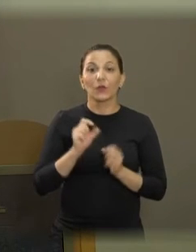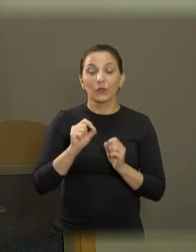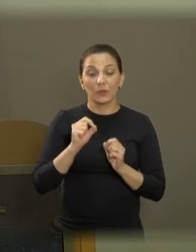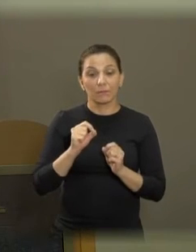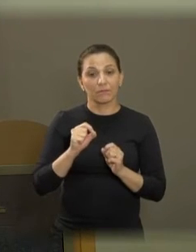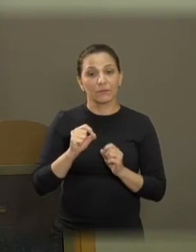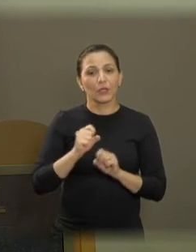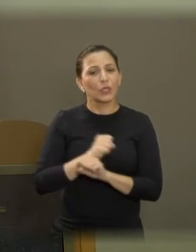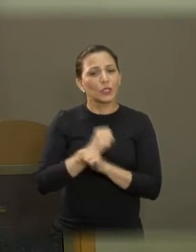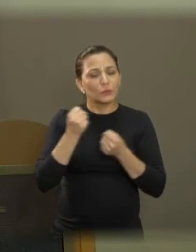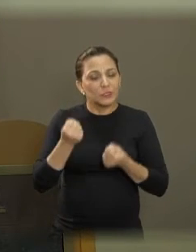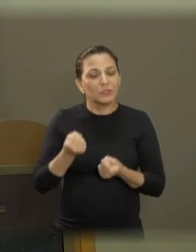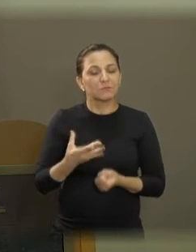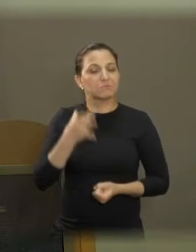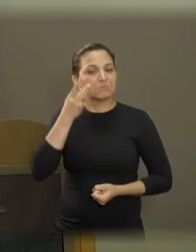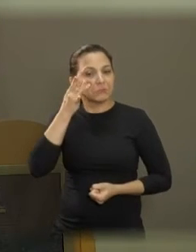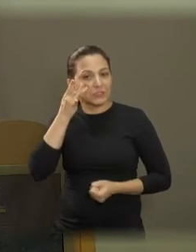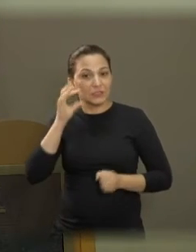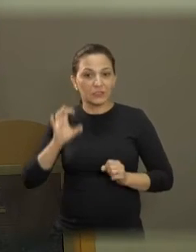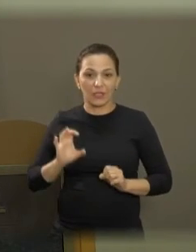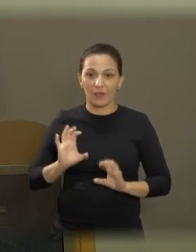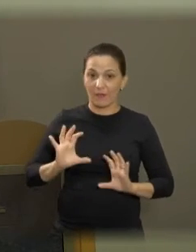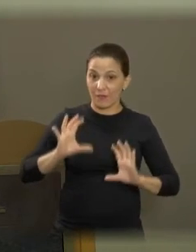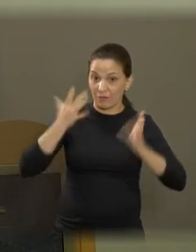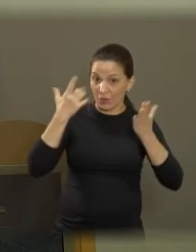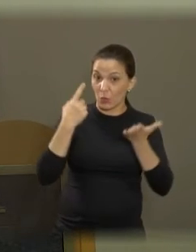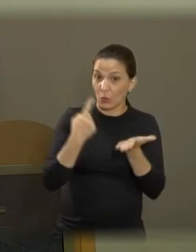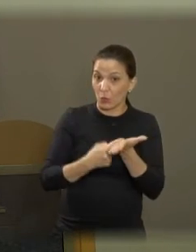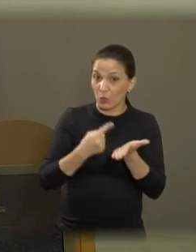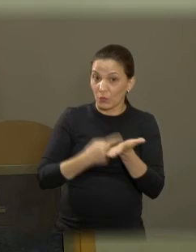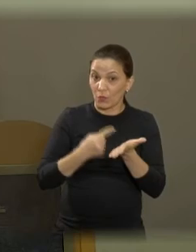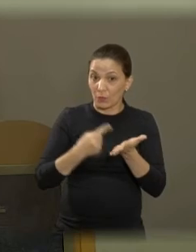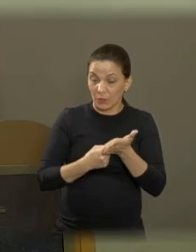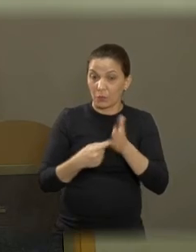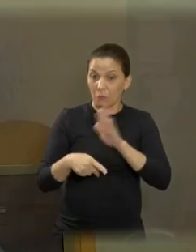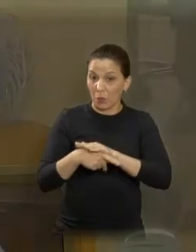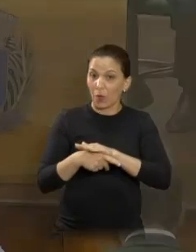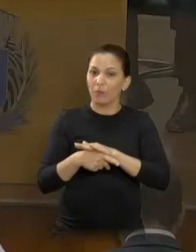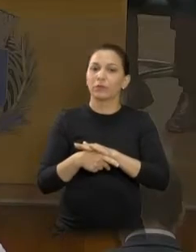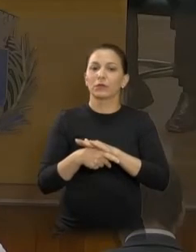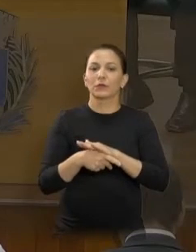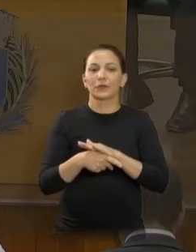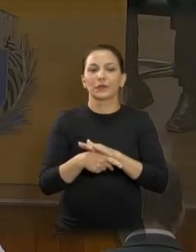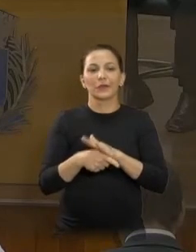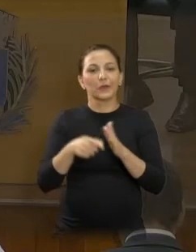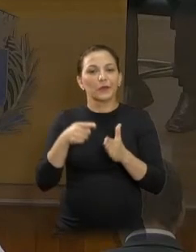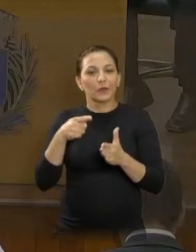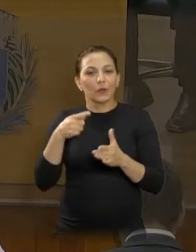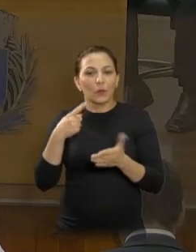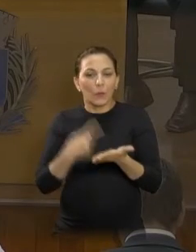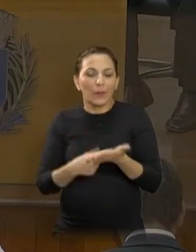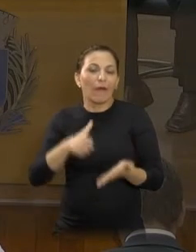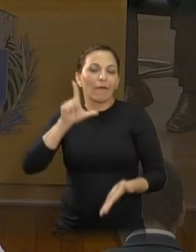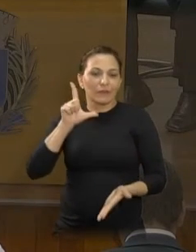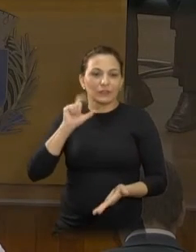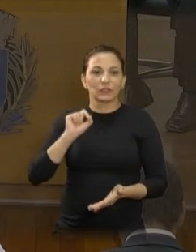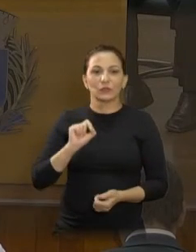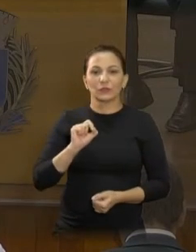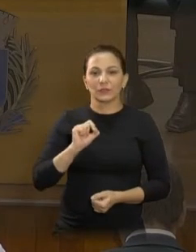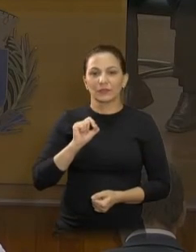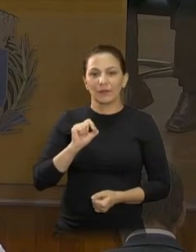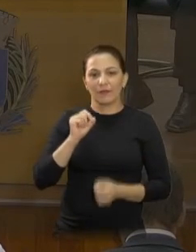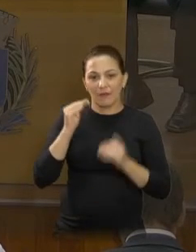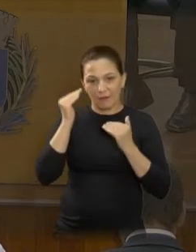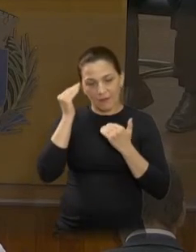impossibilitado de comparecer a este evento devido a compromisso institucional previamente agendado, agradece